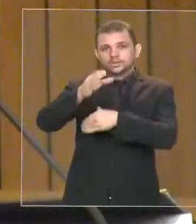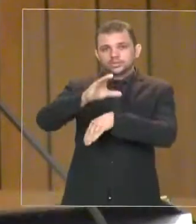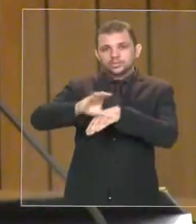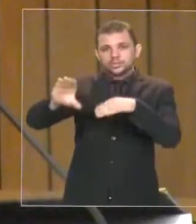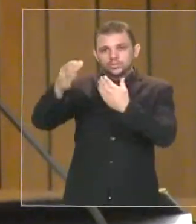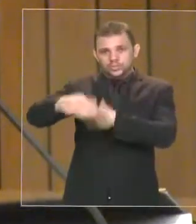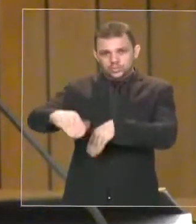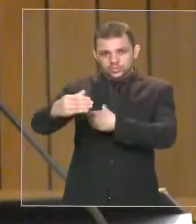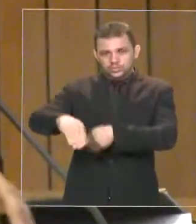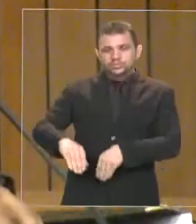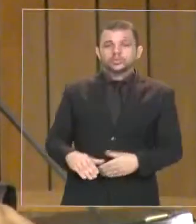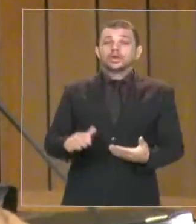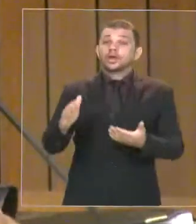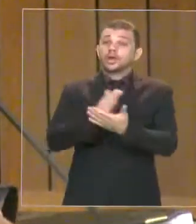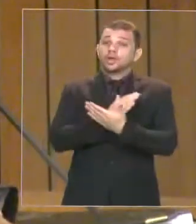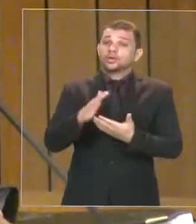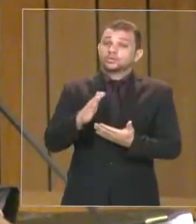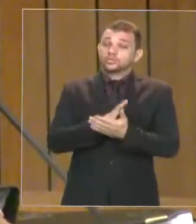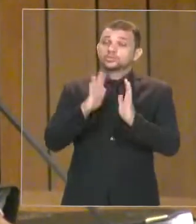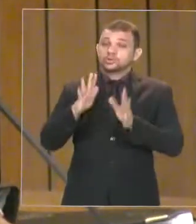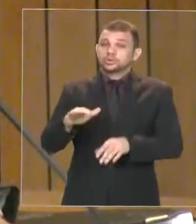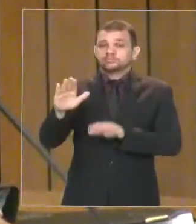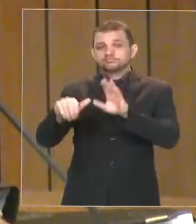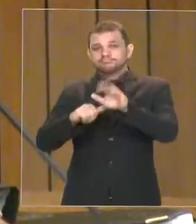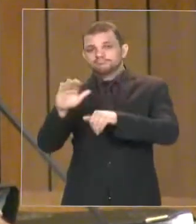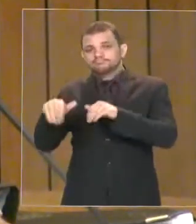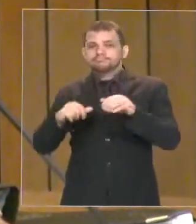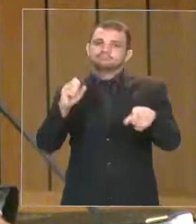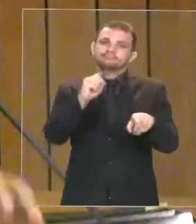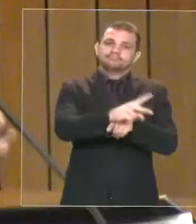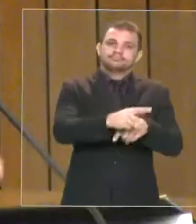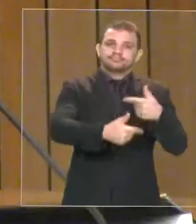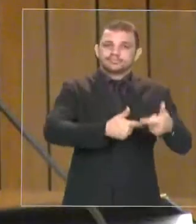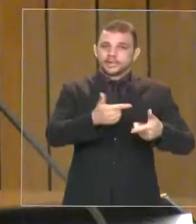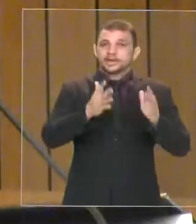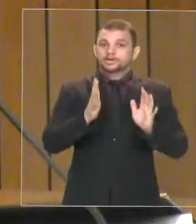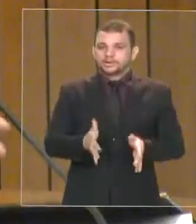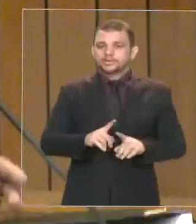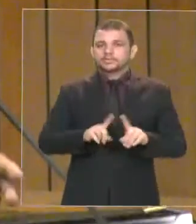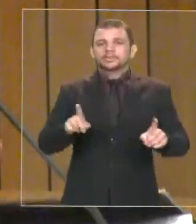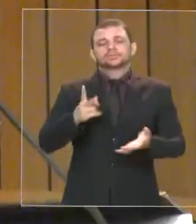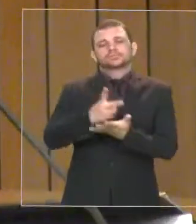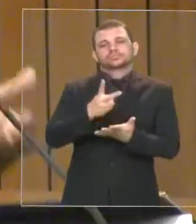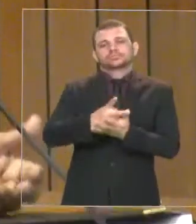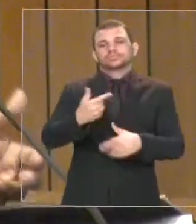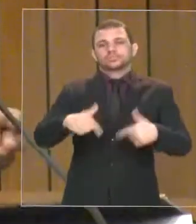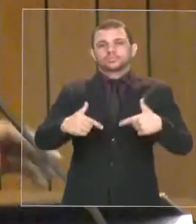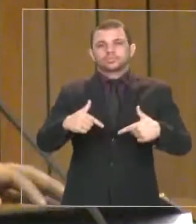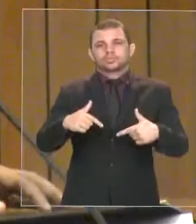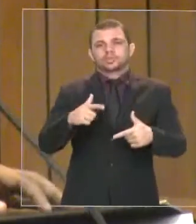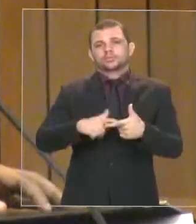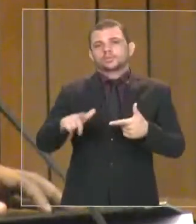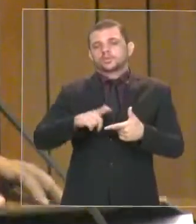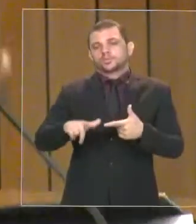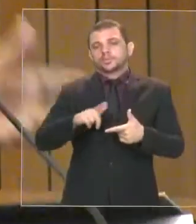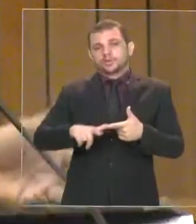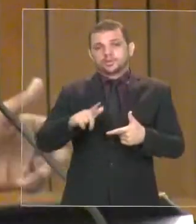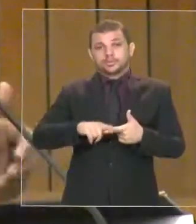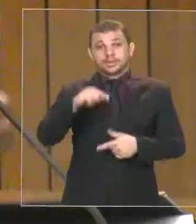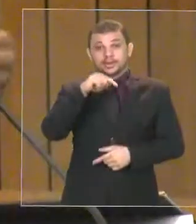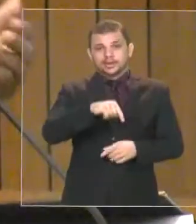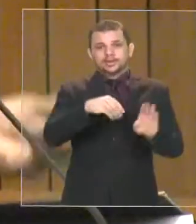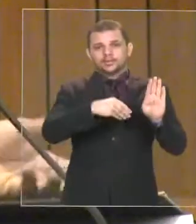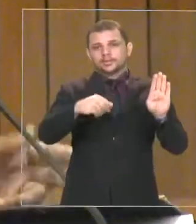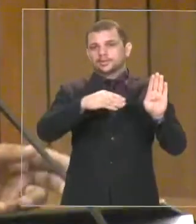Alguns aprovados já foram nomeados, mas ainda persiste uma grave problemática e a cidade também não tem ainda um